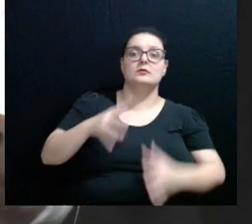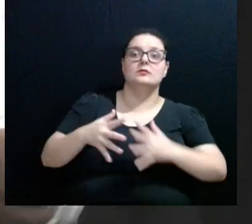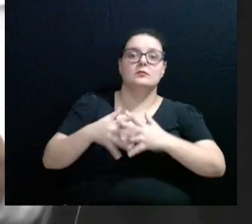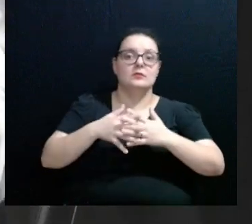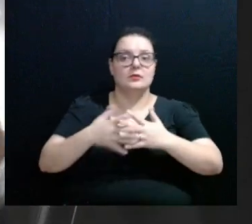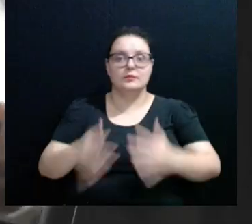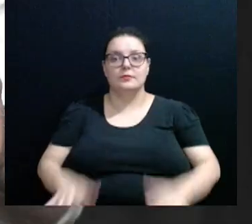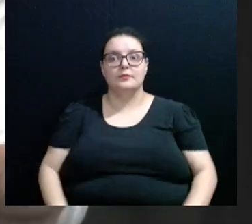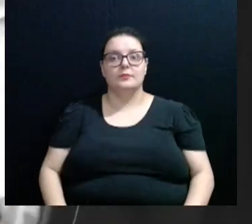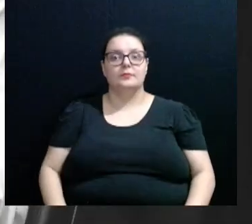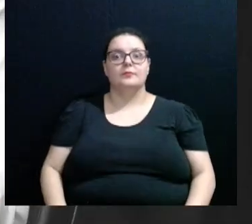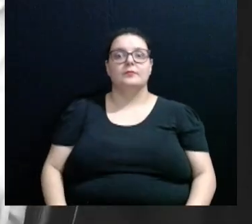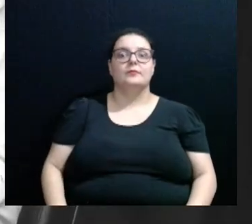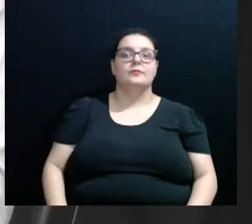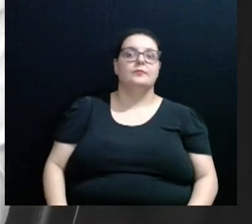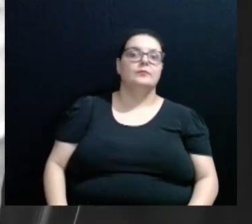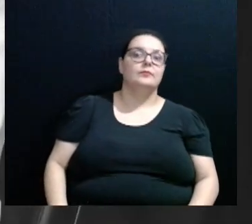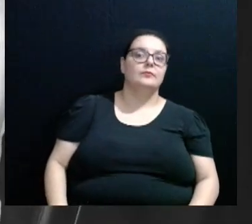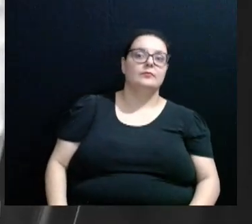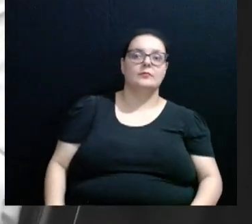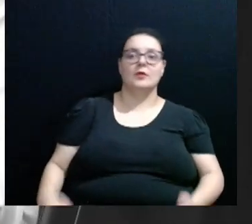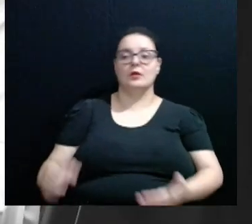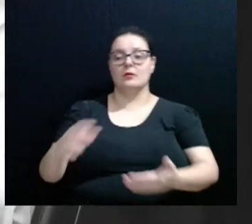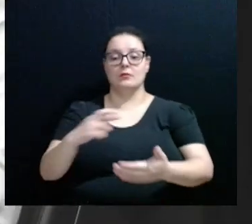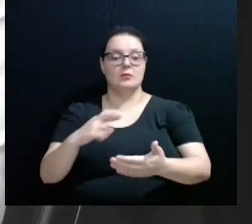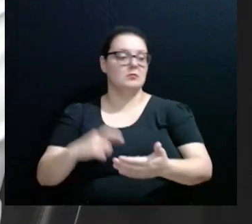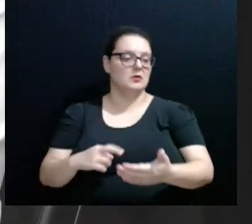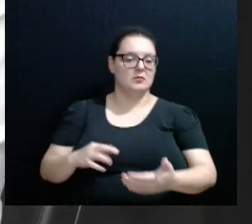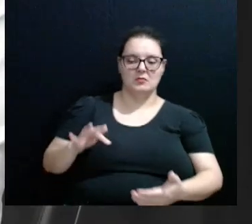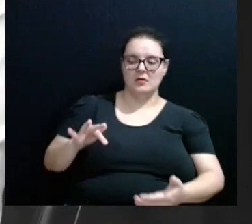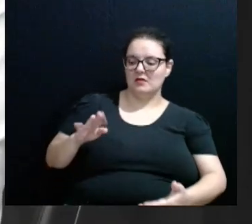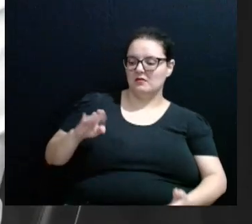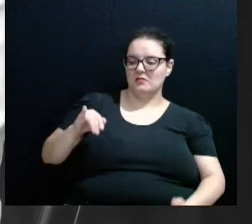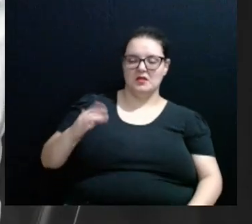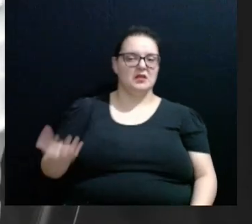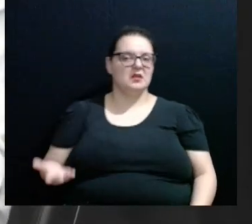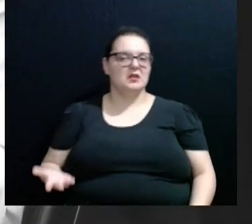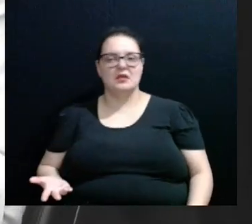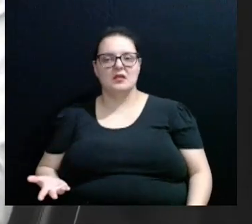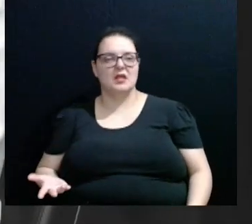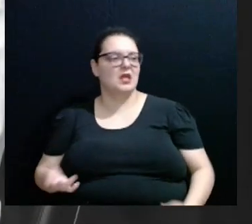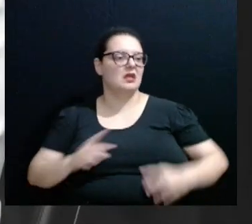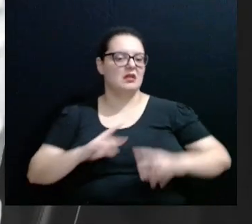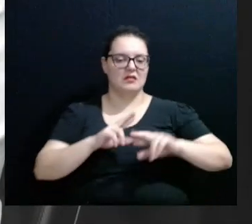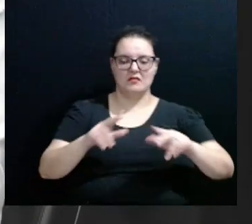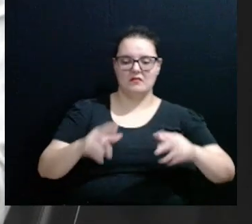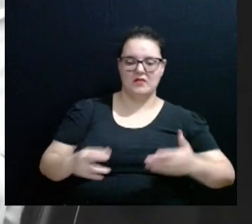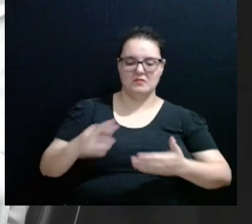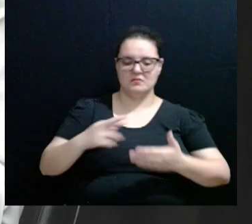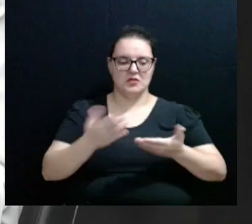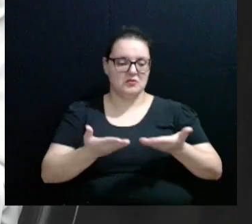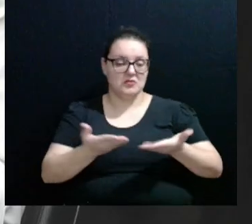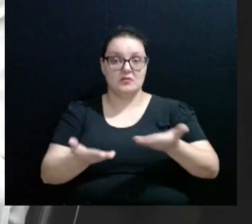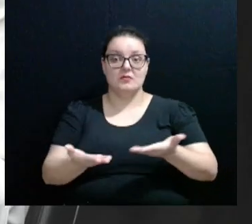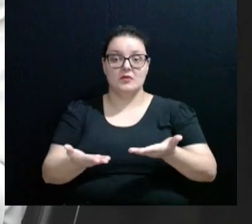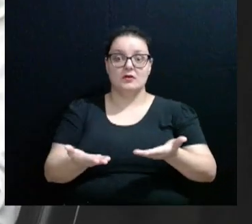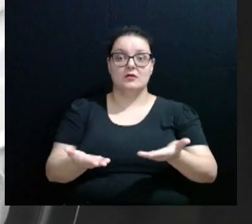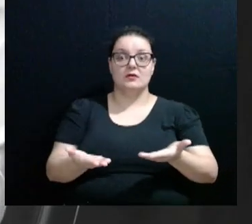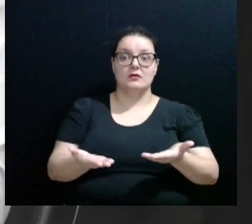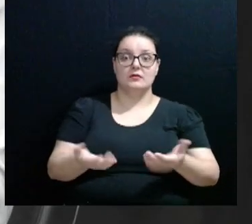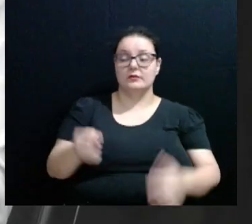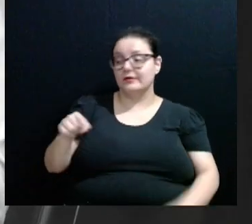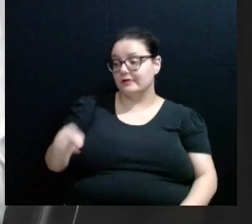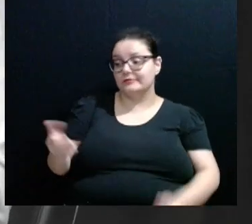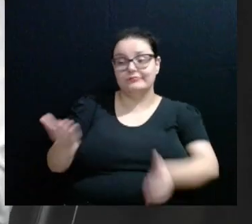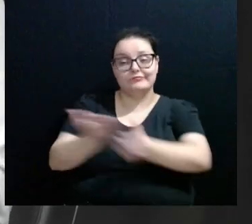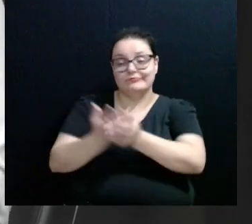um policial FBI e tudo lá, e a gente tem... aquilo lá estava num arquivo normal, e isso